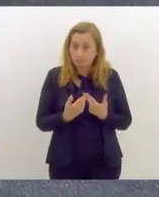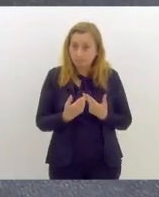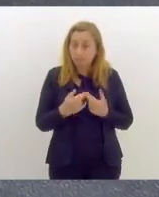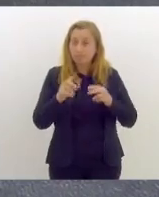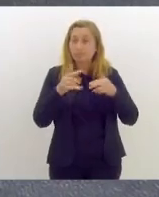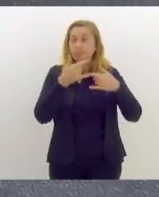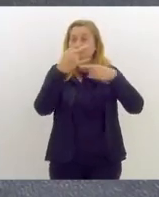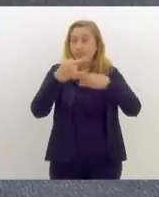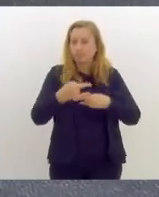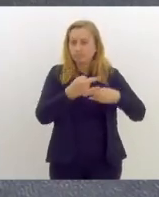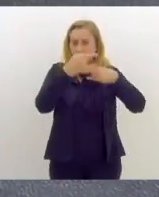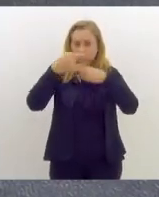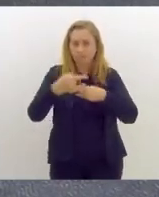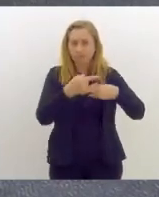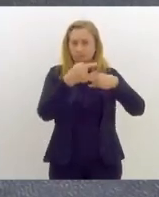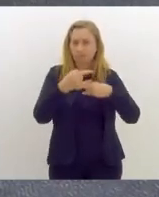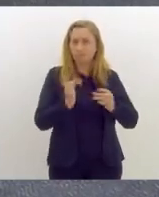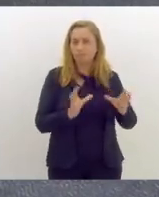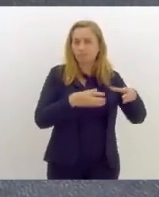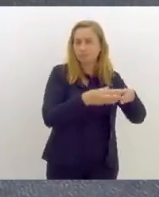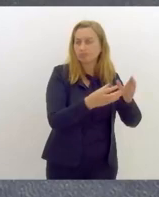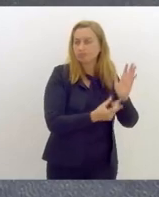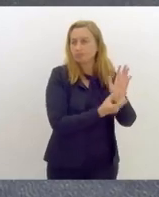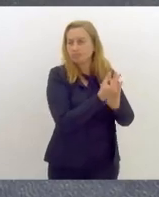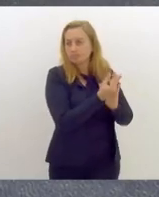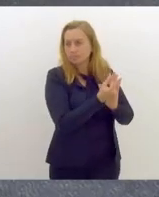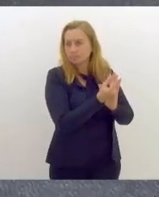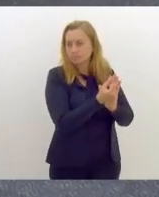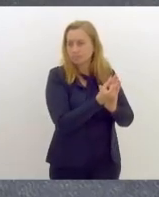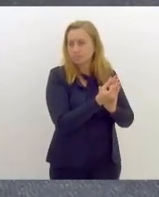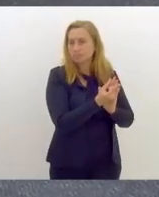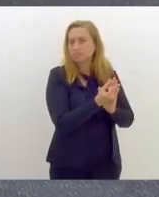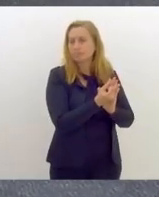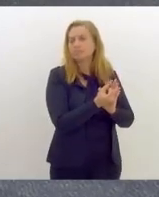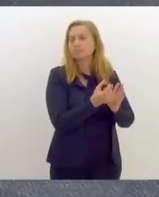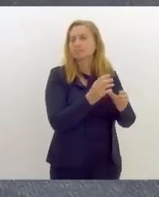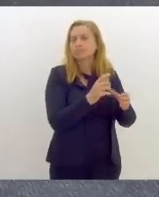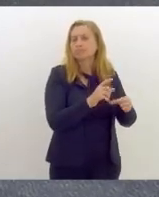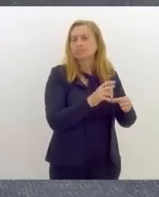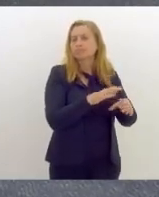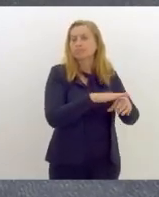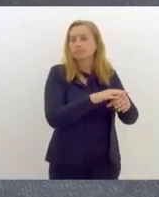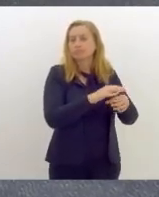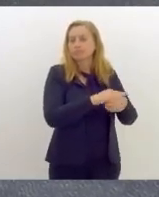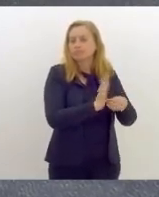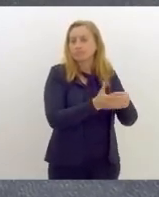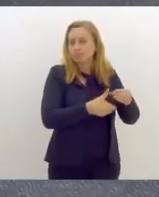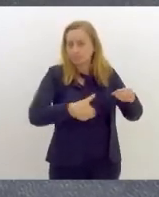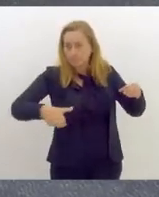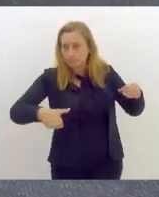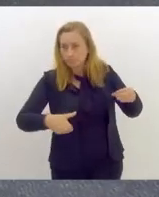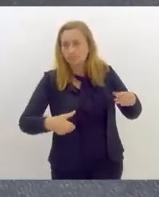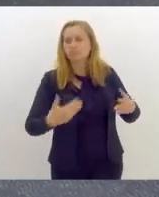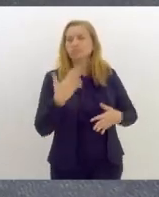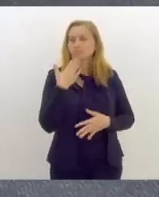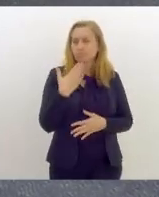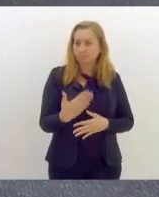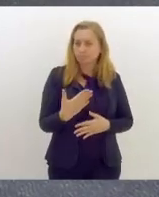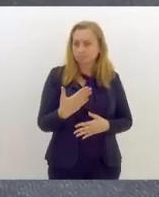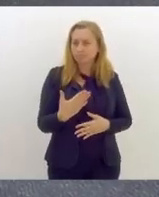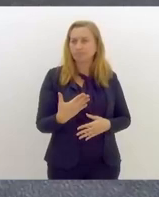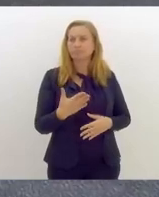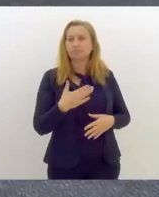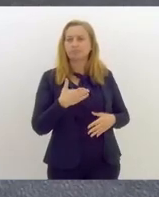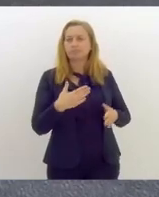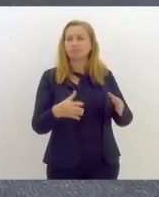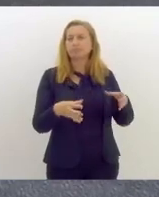Zoom pela comissão de saneamento ambiental solicitando né que seja realizado pela minha comissão que